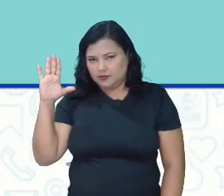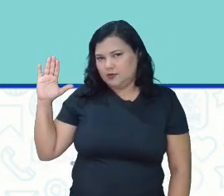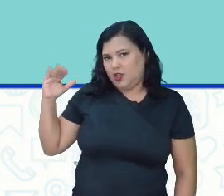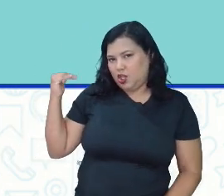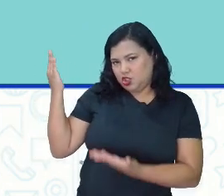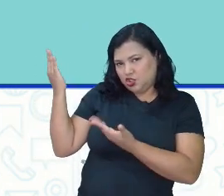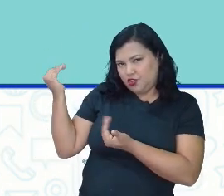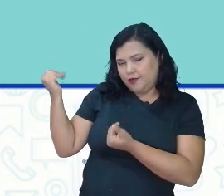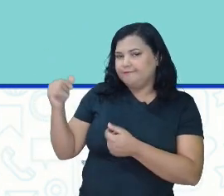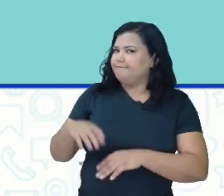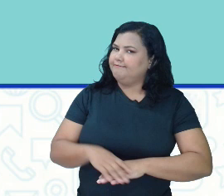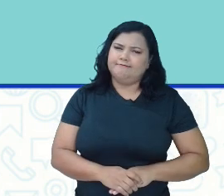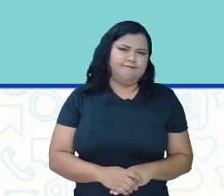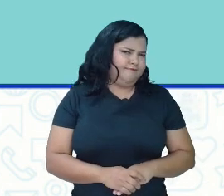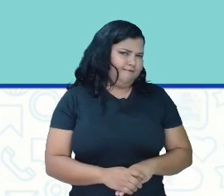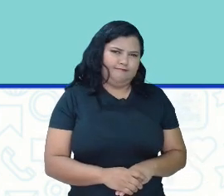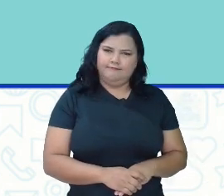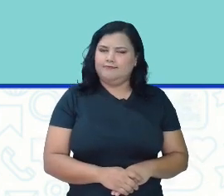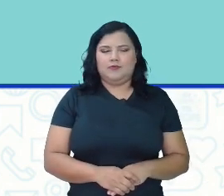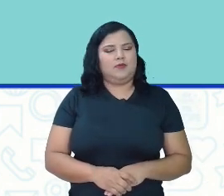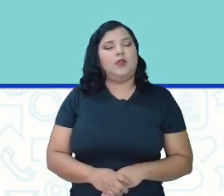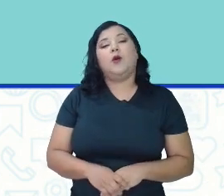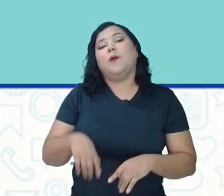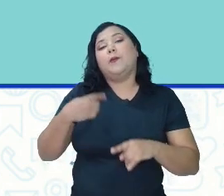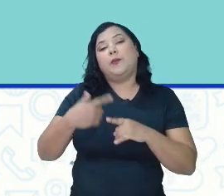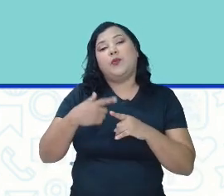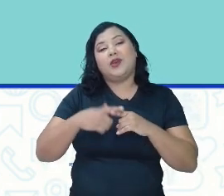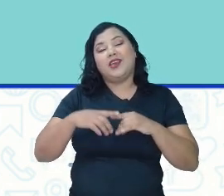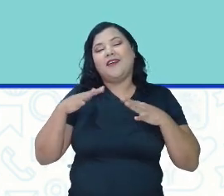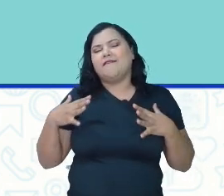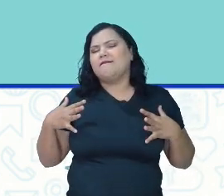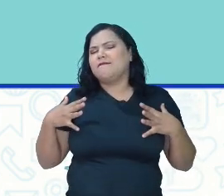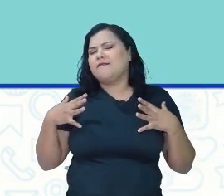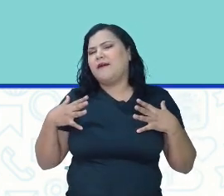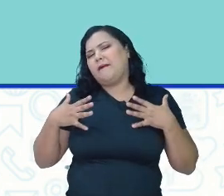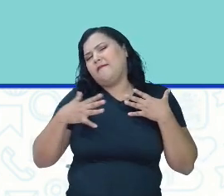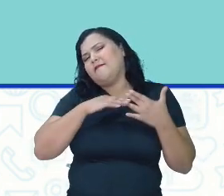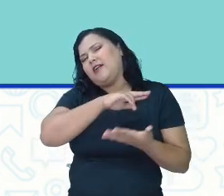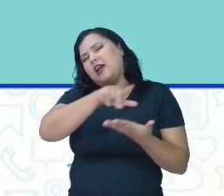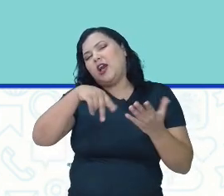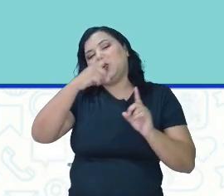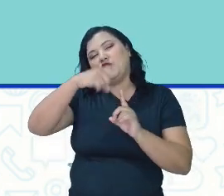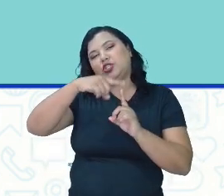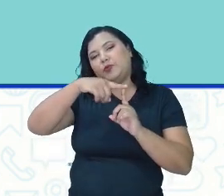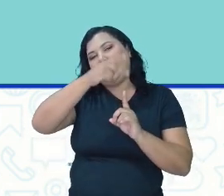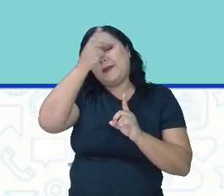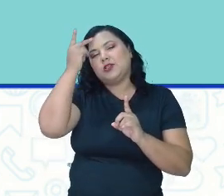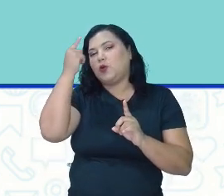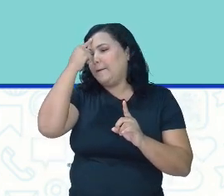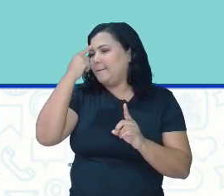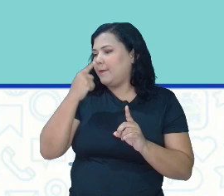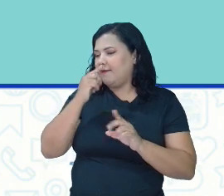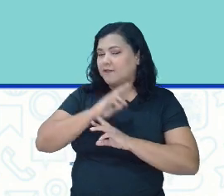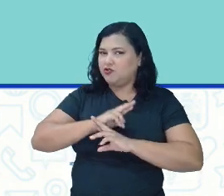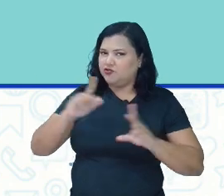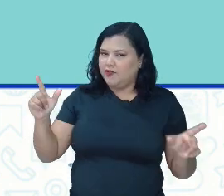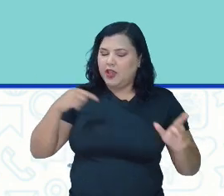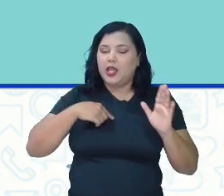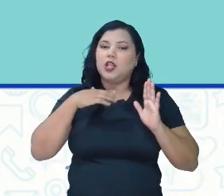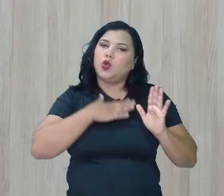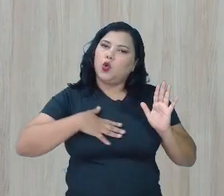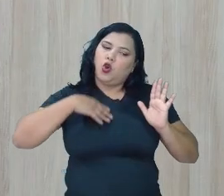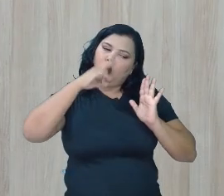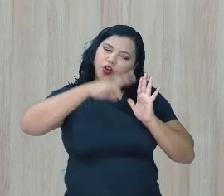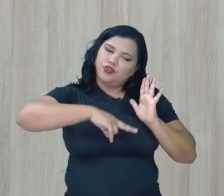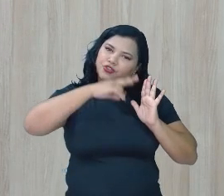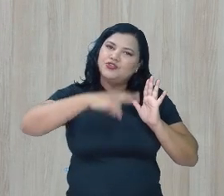as idades e perfis leem mangás. Então, vocês percebem aí o que eu falei com vocês